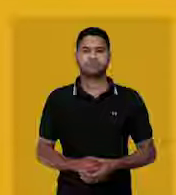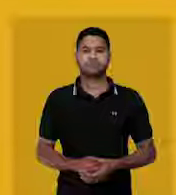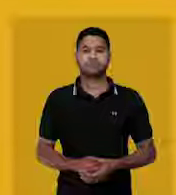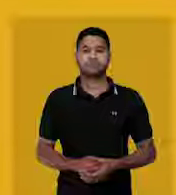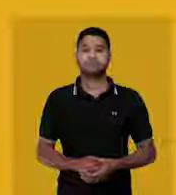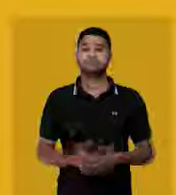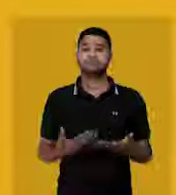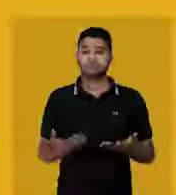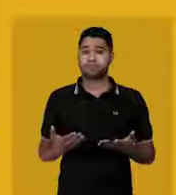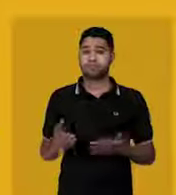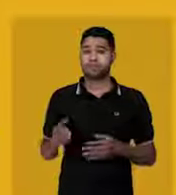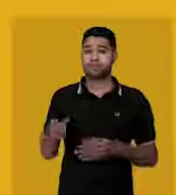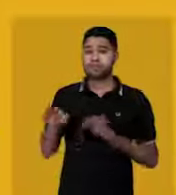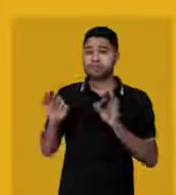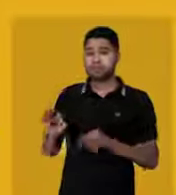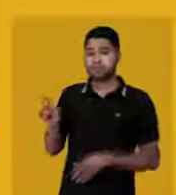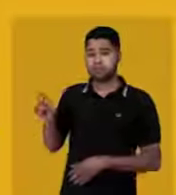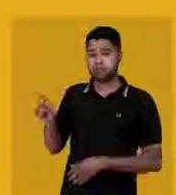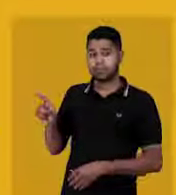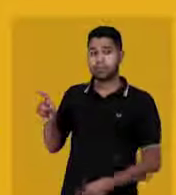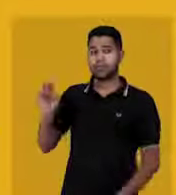então, a sequência correta ficou